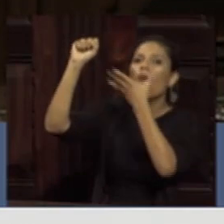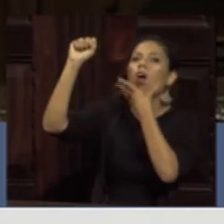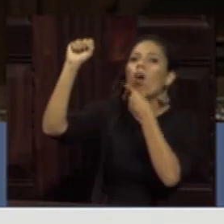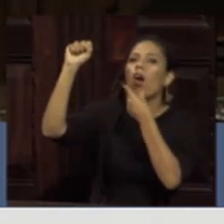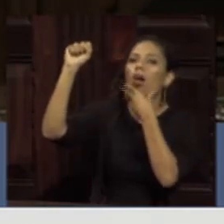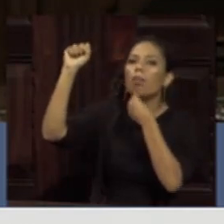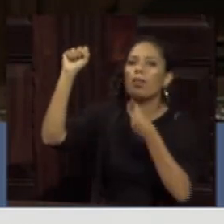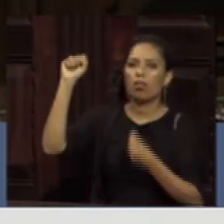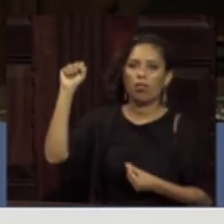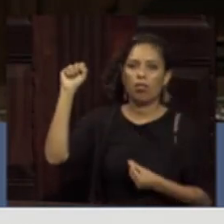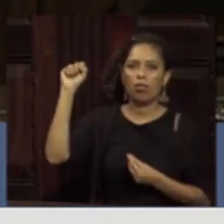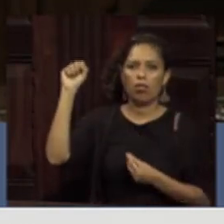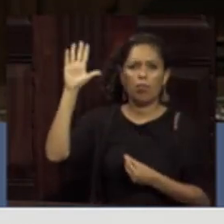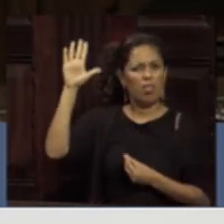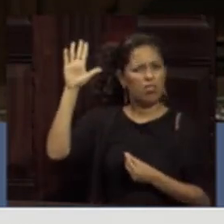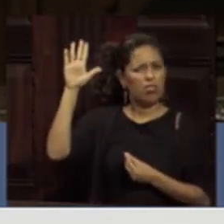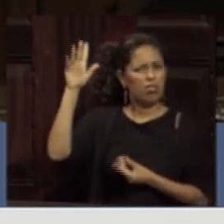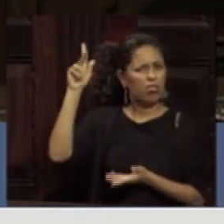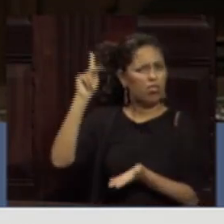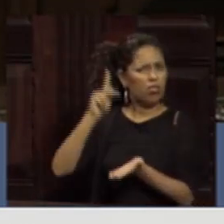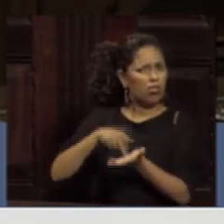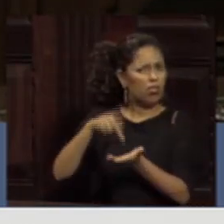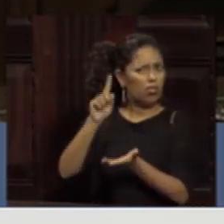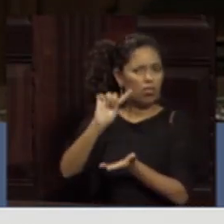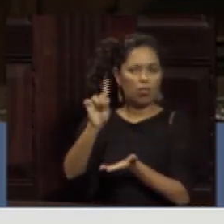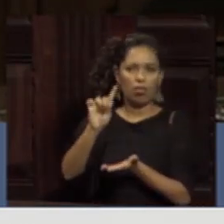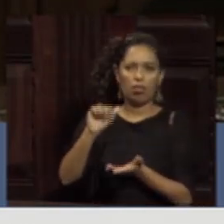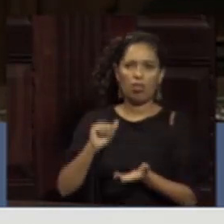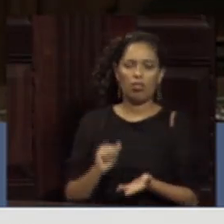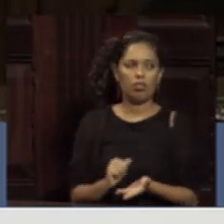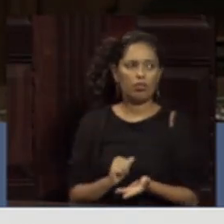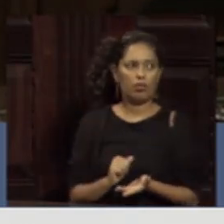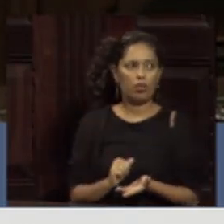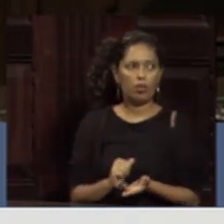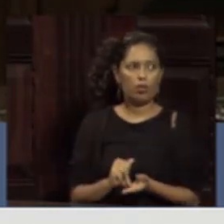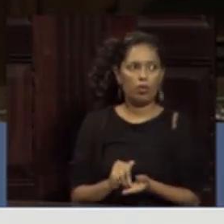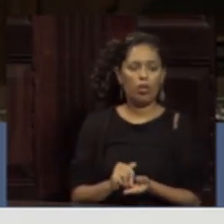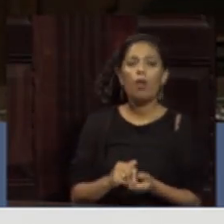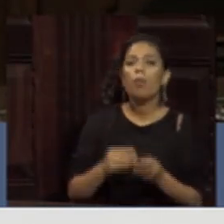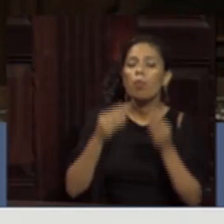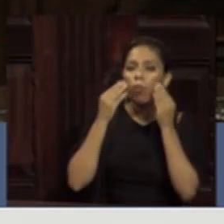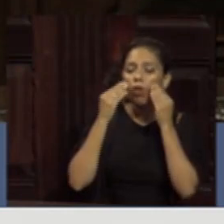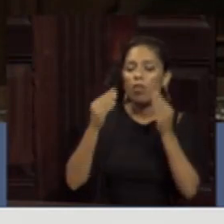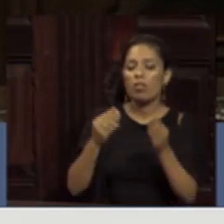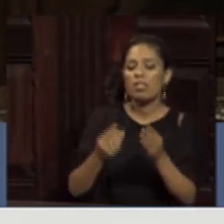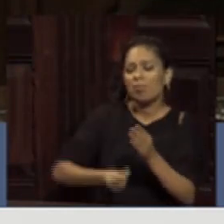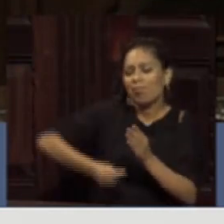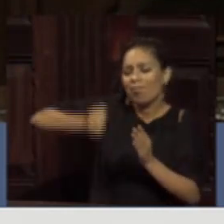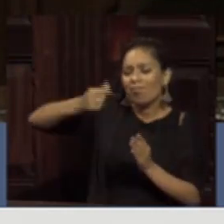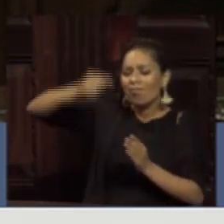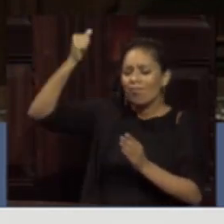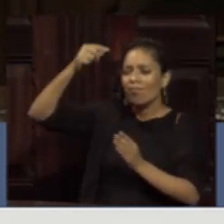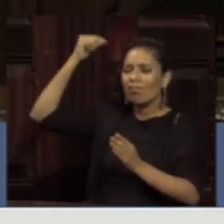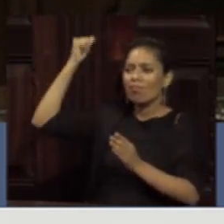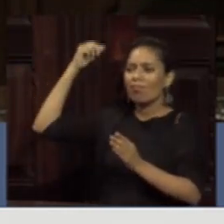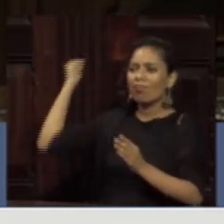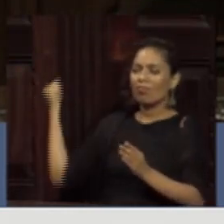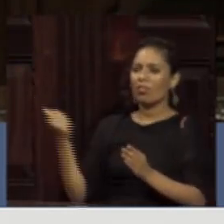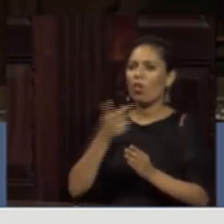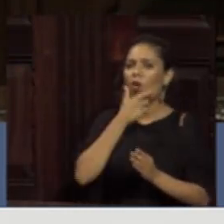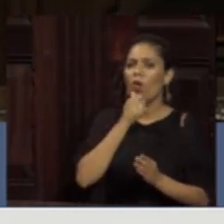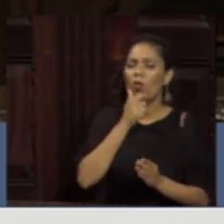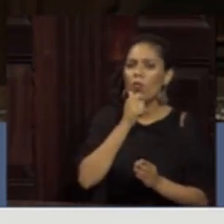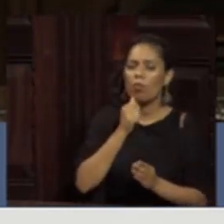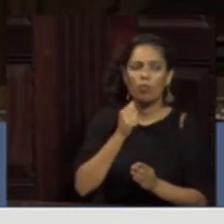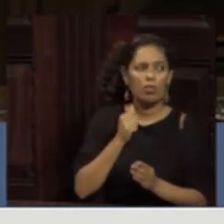Tanto é que há centenas de anos atrás cresceu